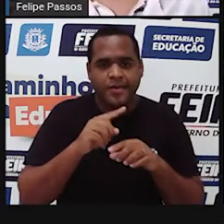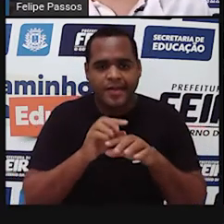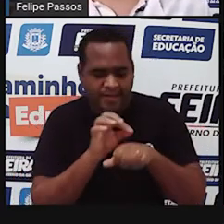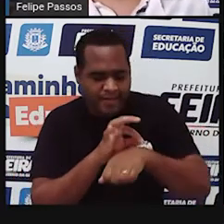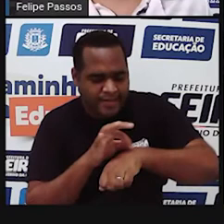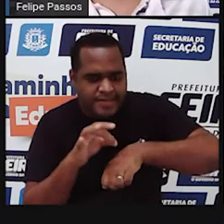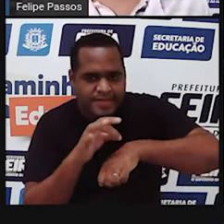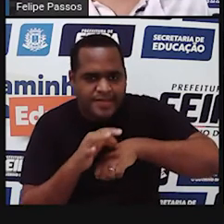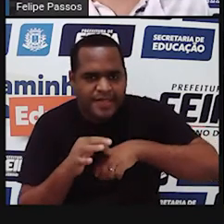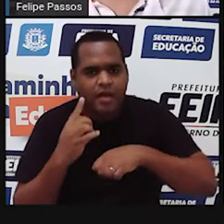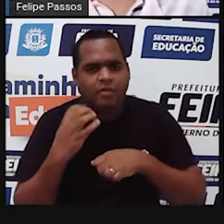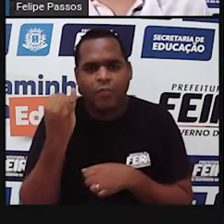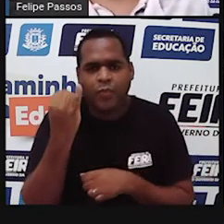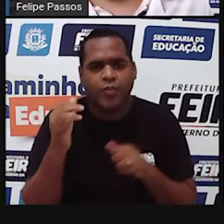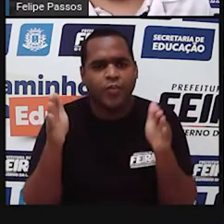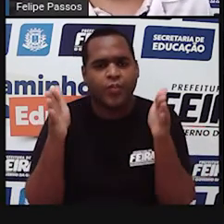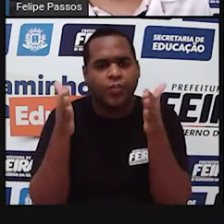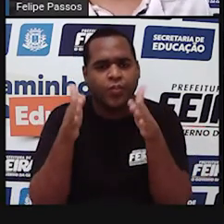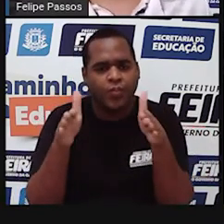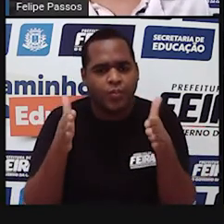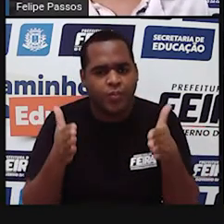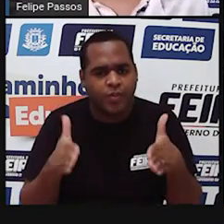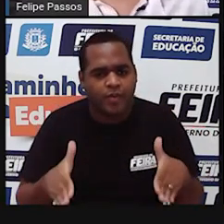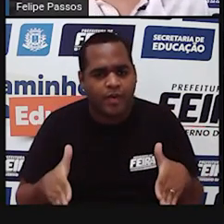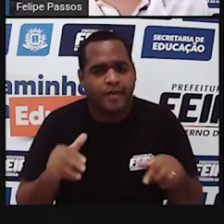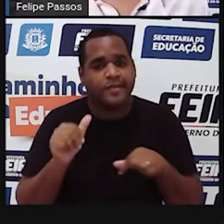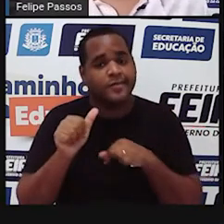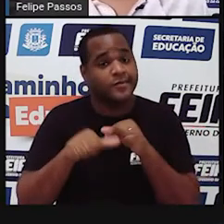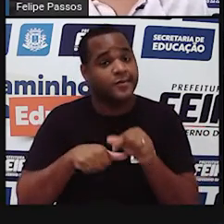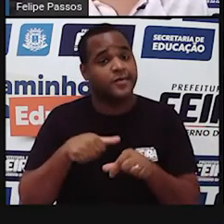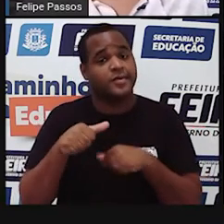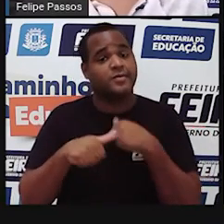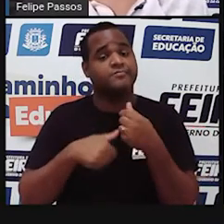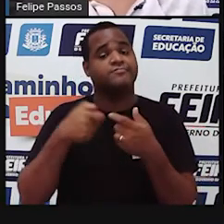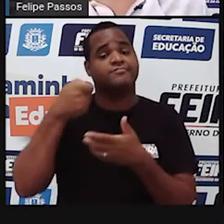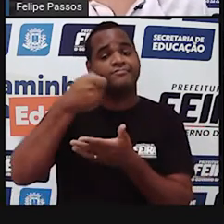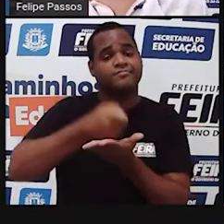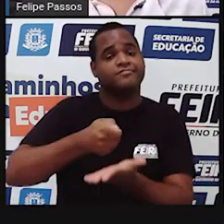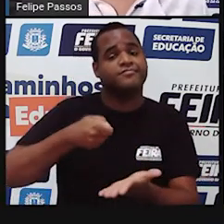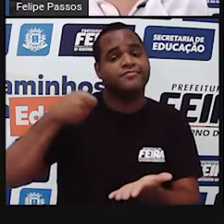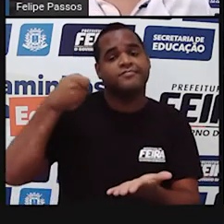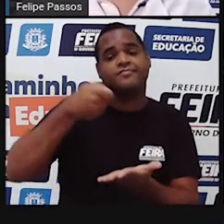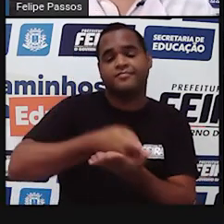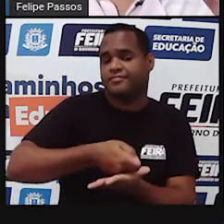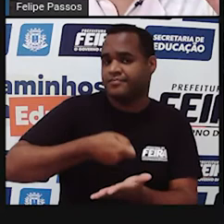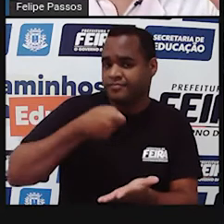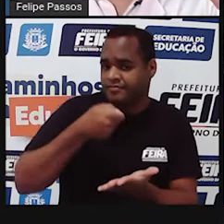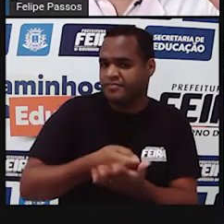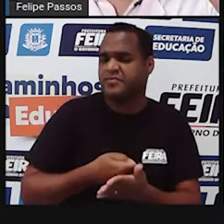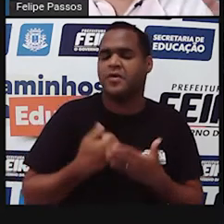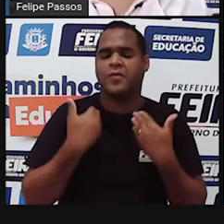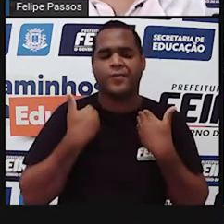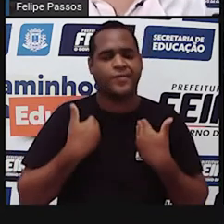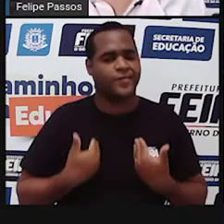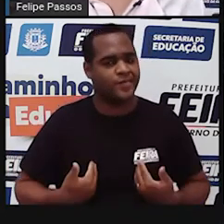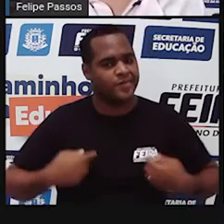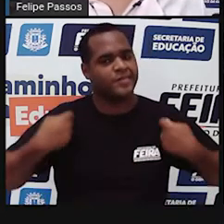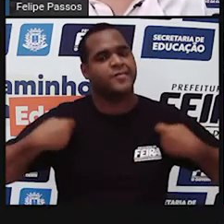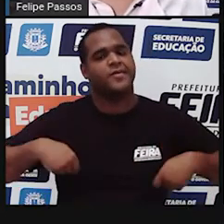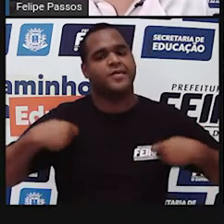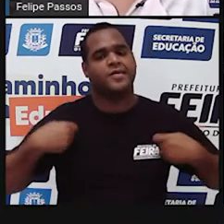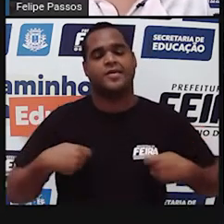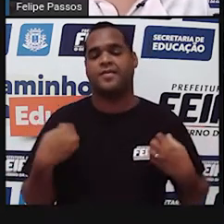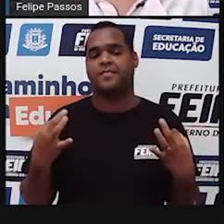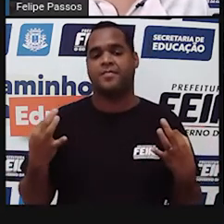né? Emagrece a mulher que já é magra. Então, essa pressão pelo corpo, entre muitas aspas,